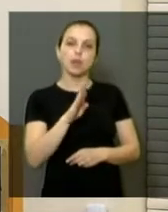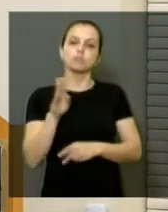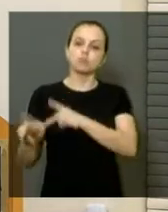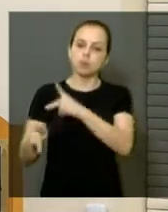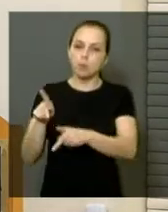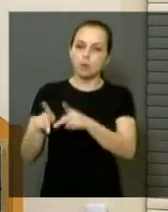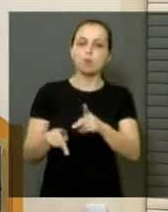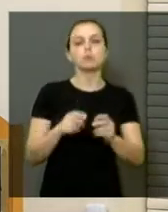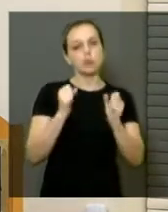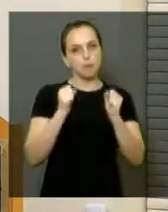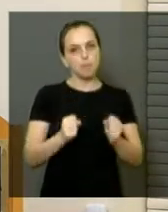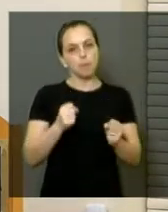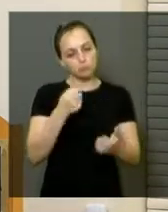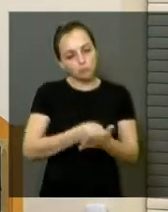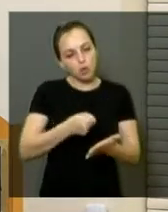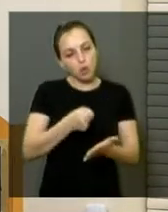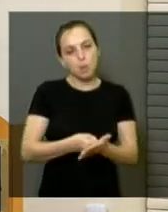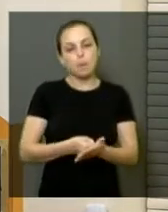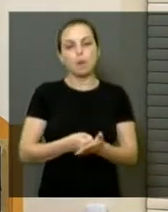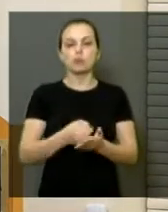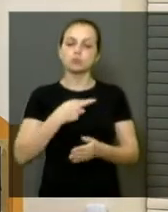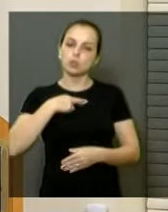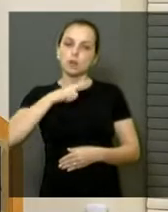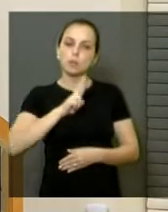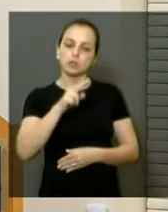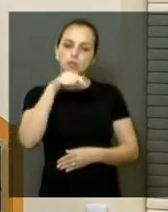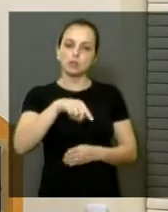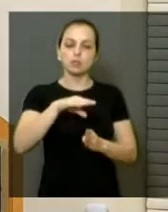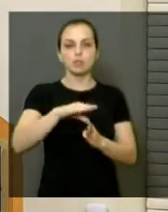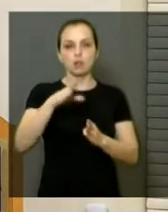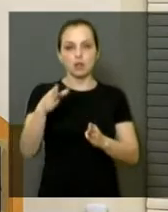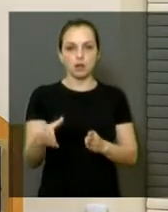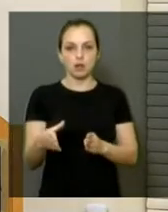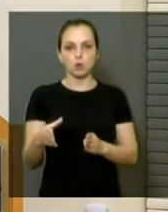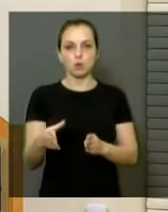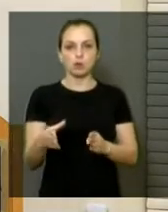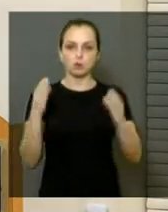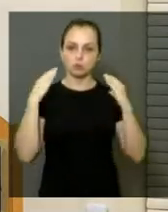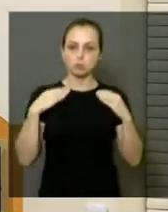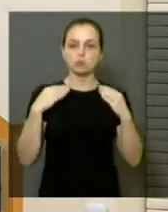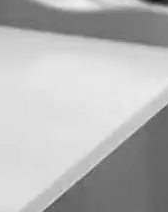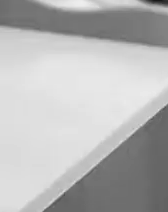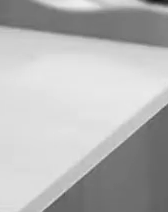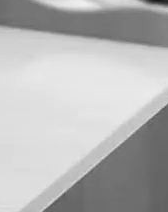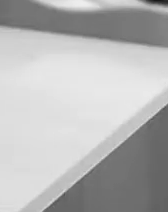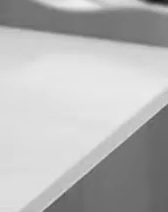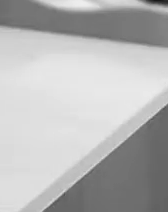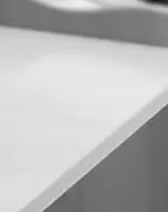população possa cobrar dos seus representantes aqui postura. Obrigada.